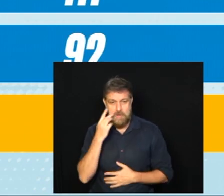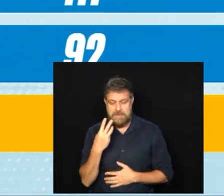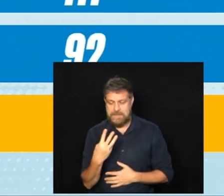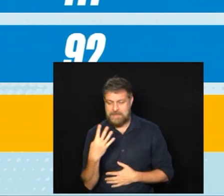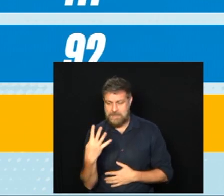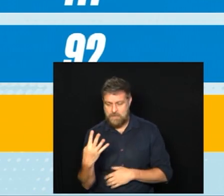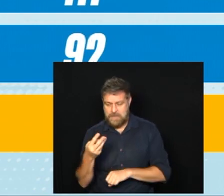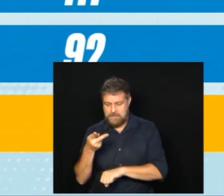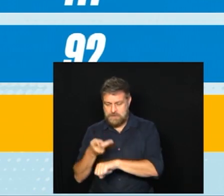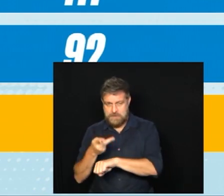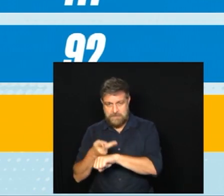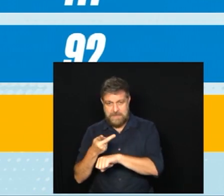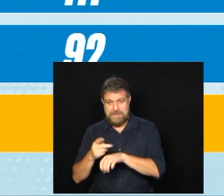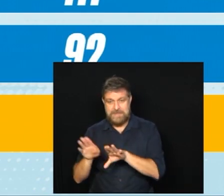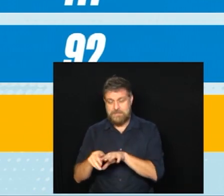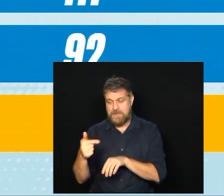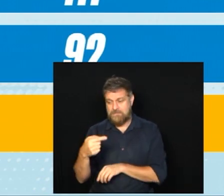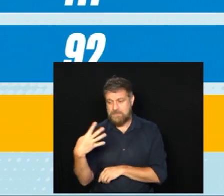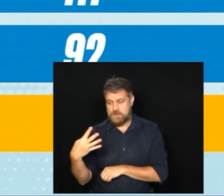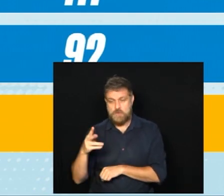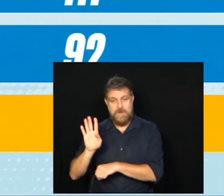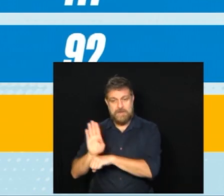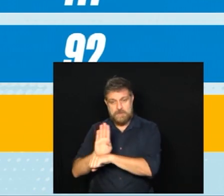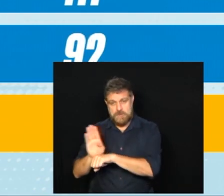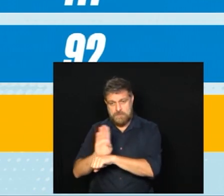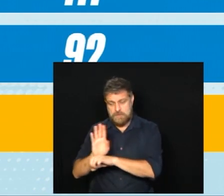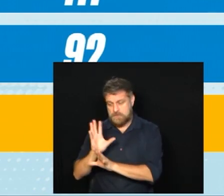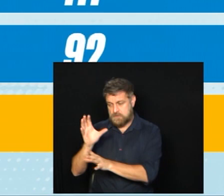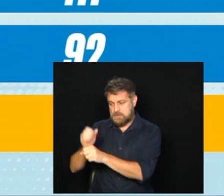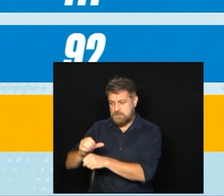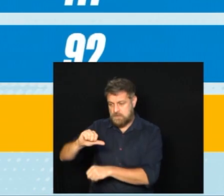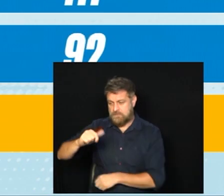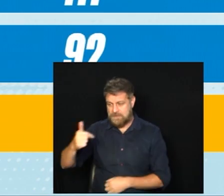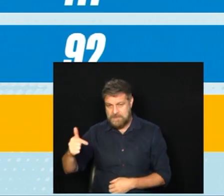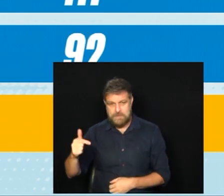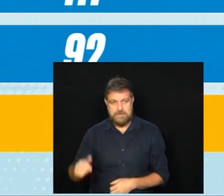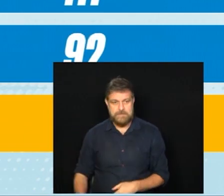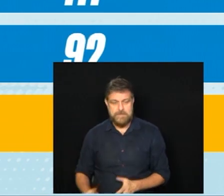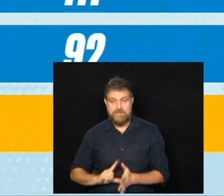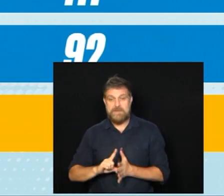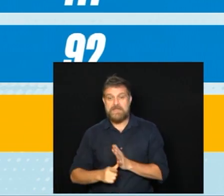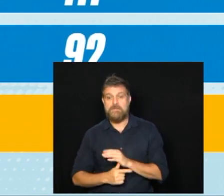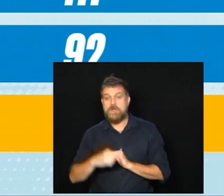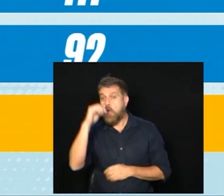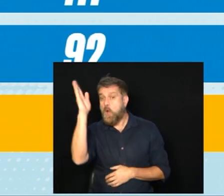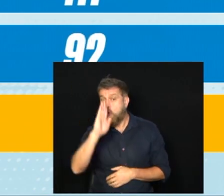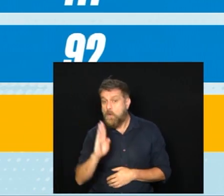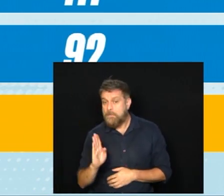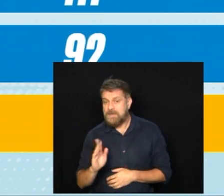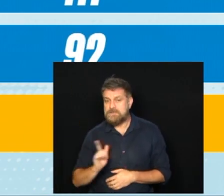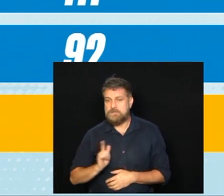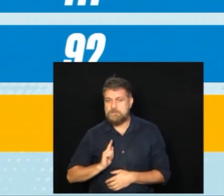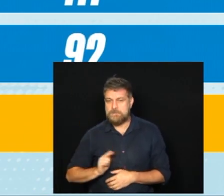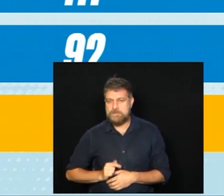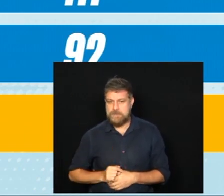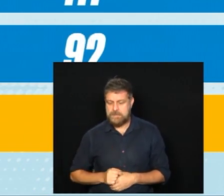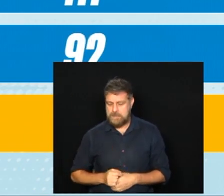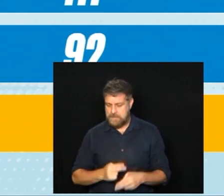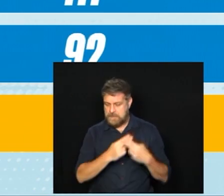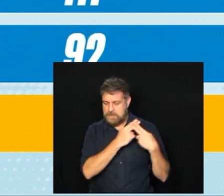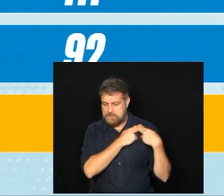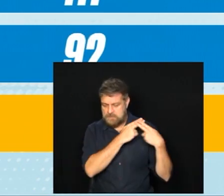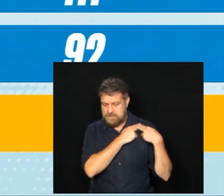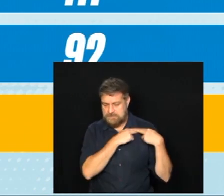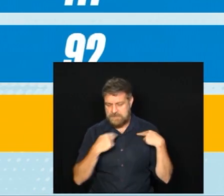34 medalhas de prata e 24 de bronze, então no total 92. E o Brasil, cumprindo a sua missão,